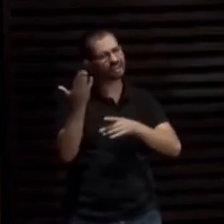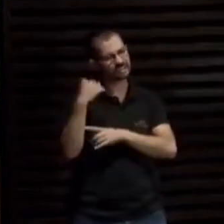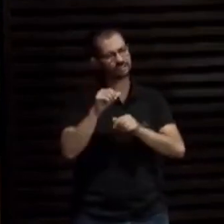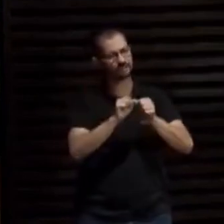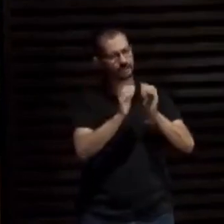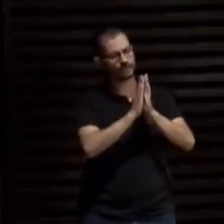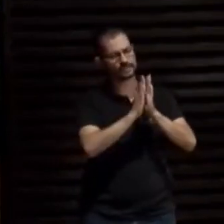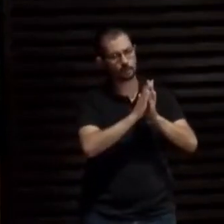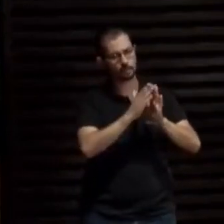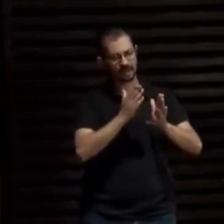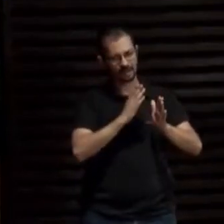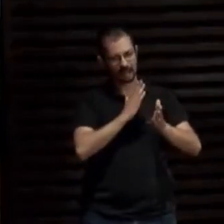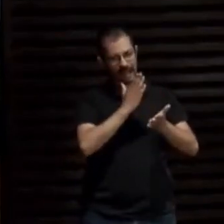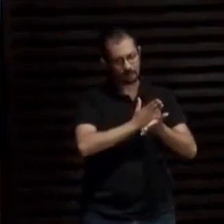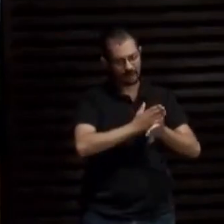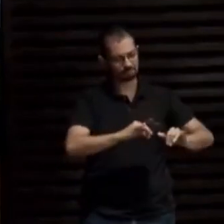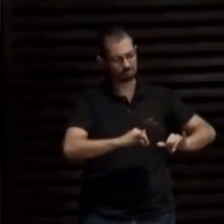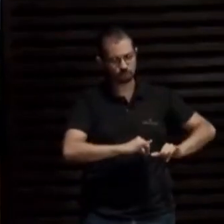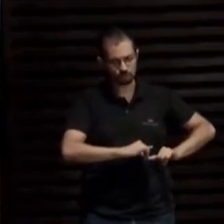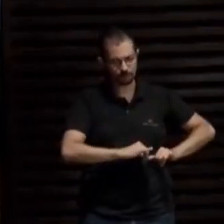está dizendo assim, olha, eu estou pronto.